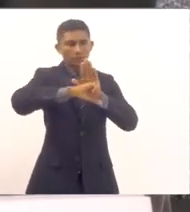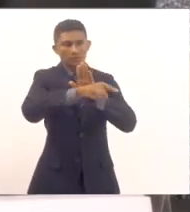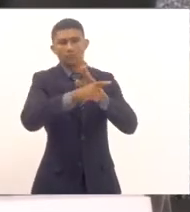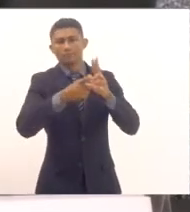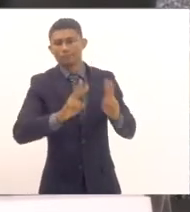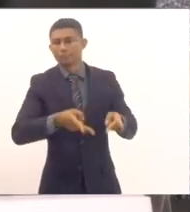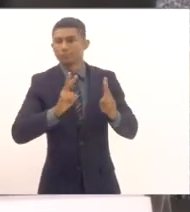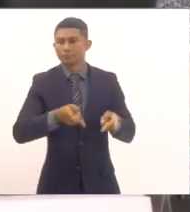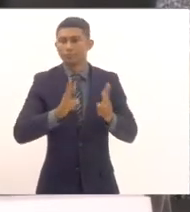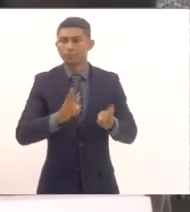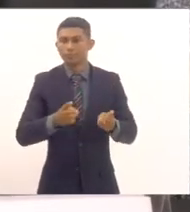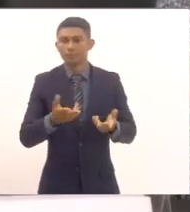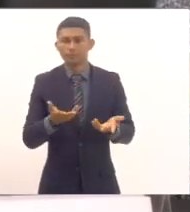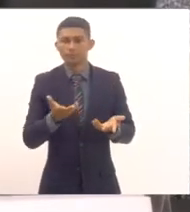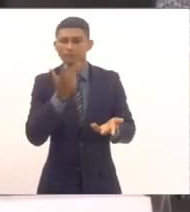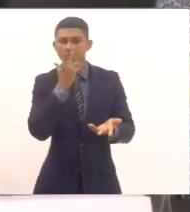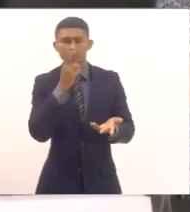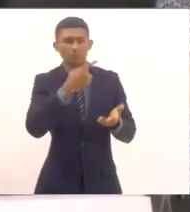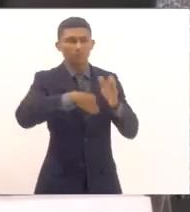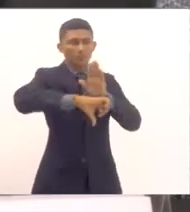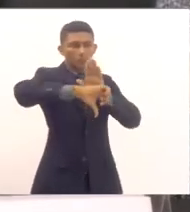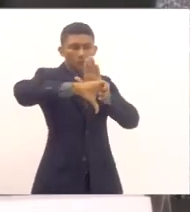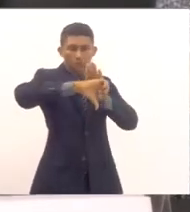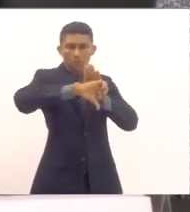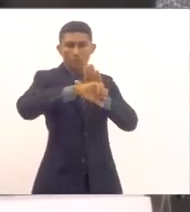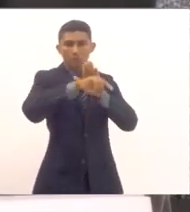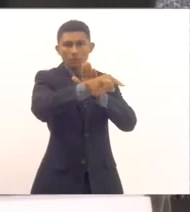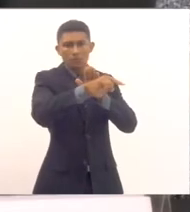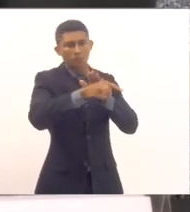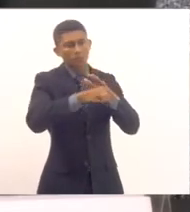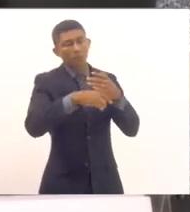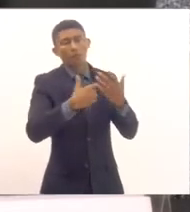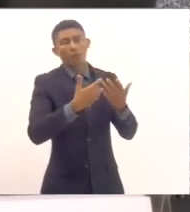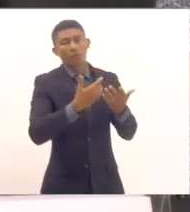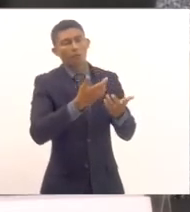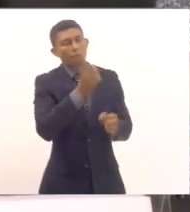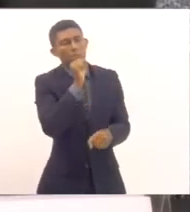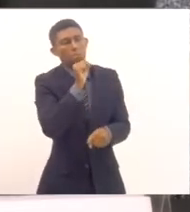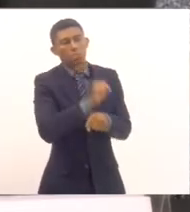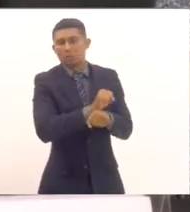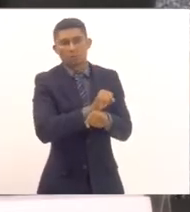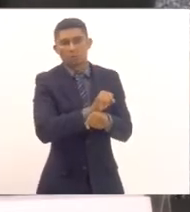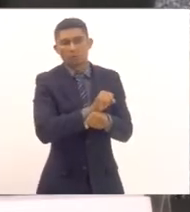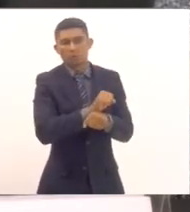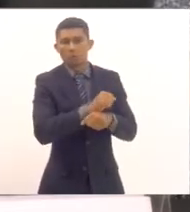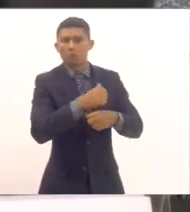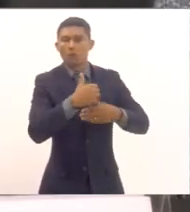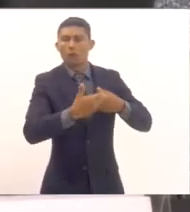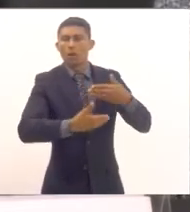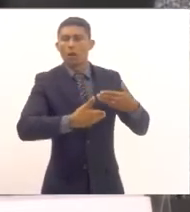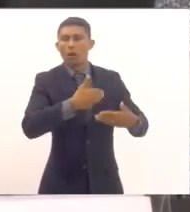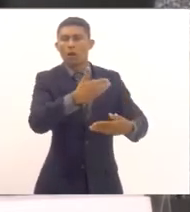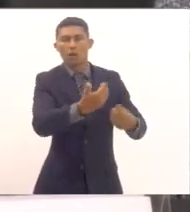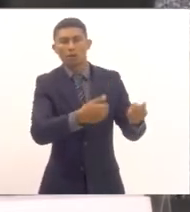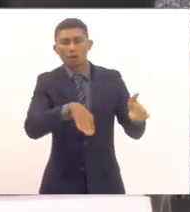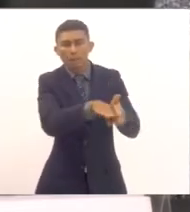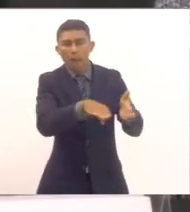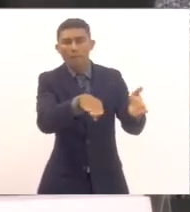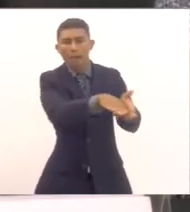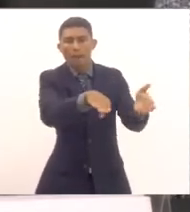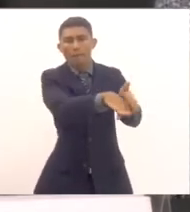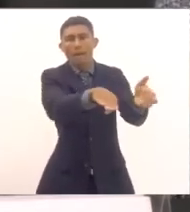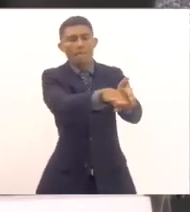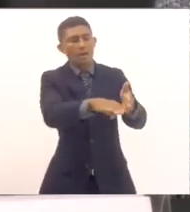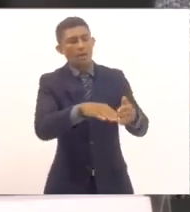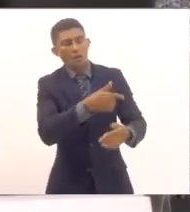e ela não é estática e ela vai se deslocar ao longo do sistema função de ter mais filhos e